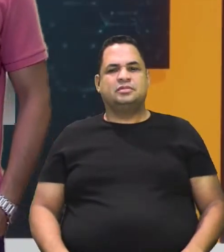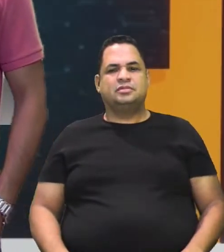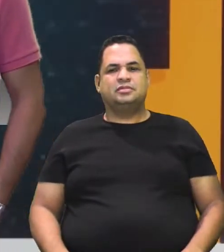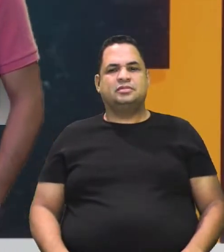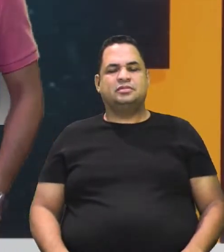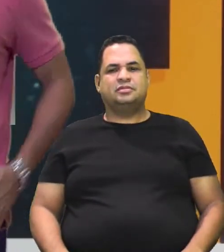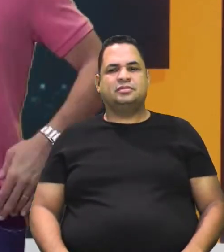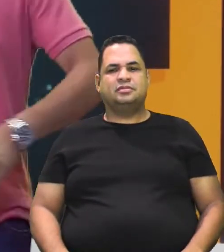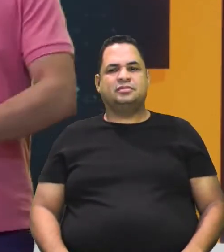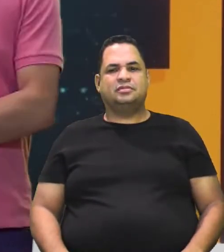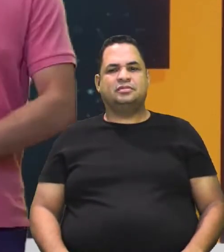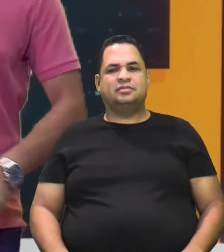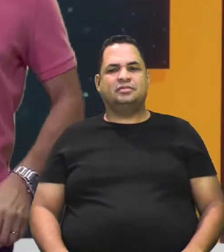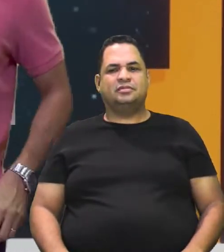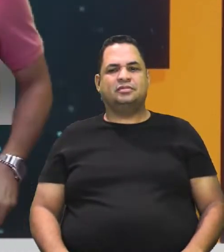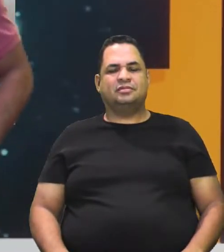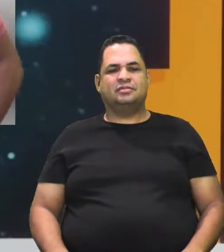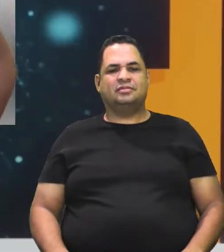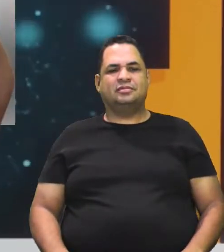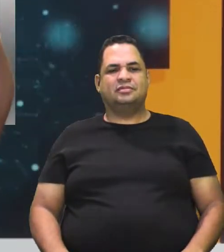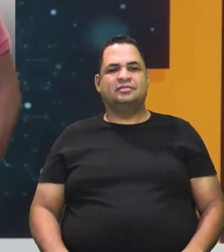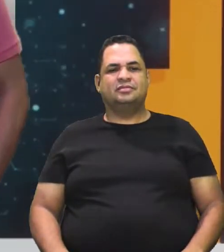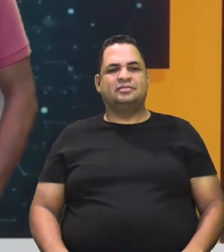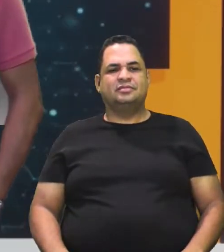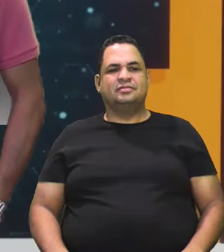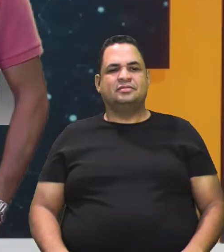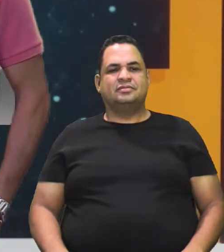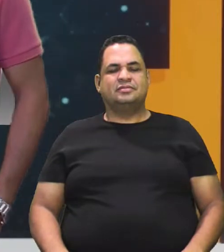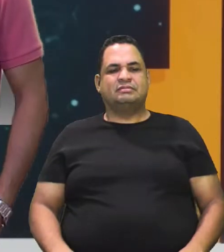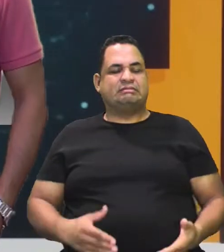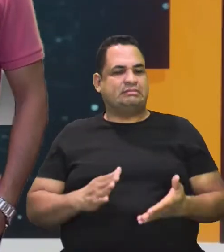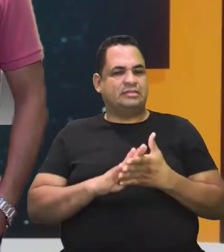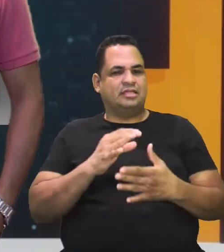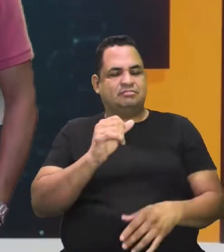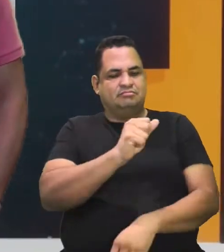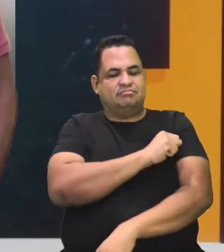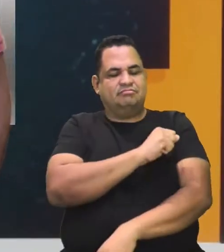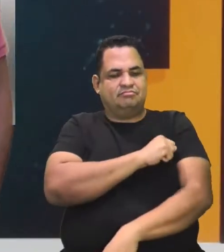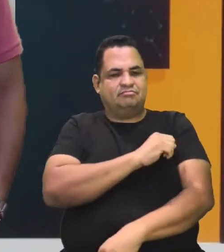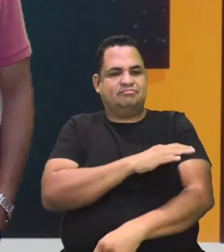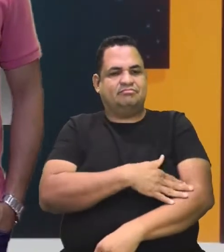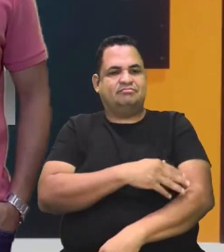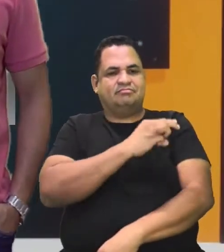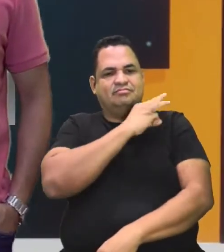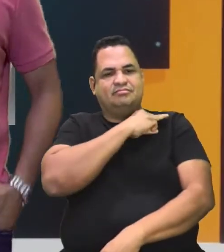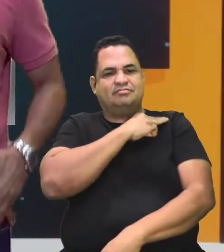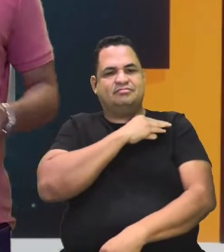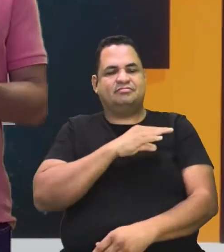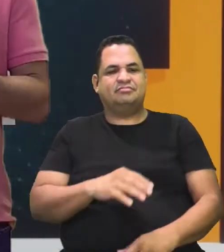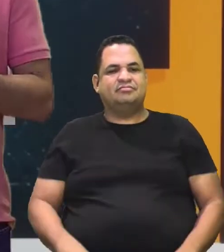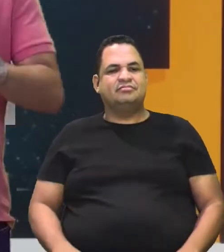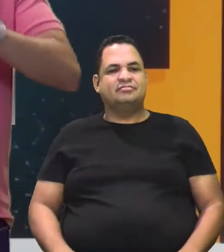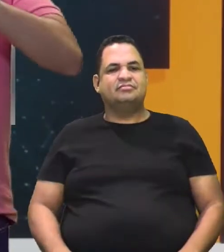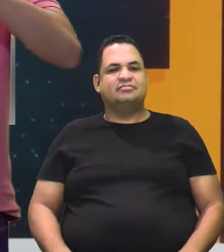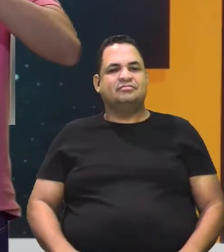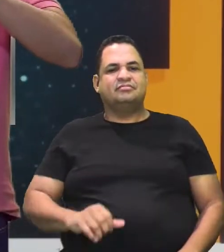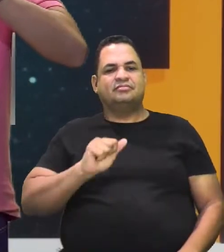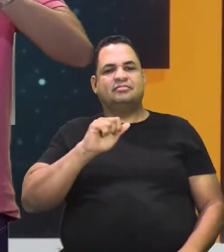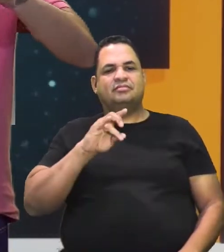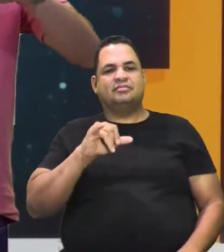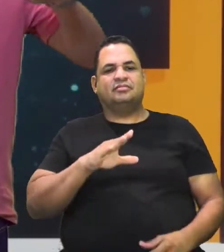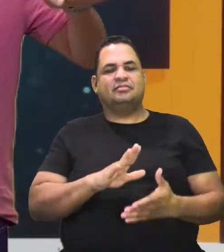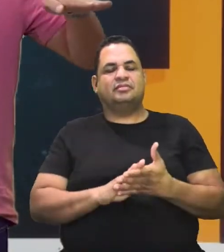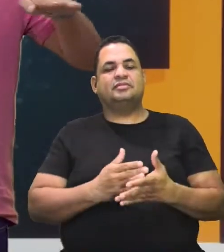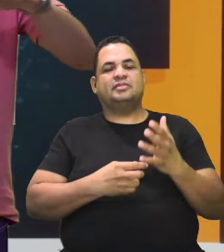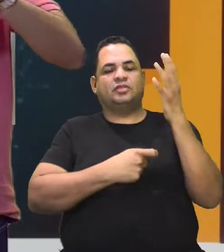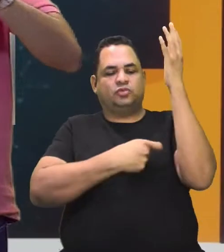Vamos lá. Não, sem chute. Eles têm que saber, né? Aluno do 3º ano. Com certeza, o eixo das abscissas é o